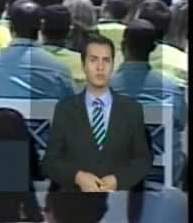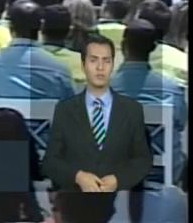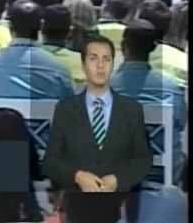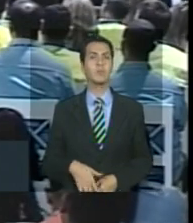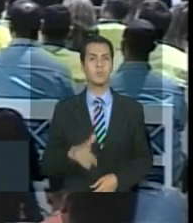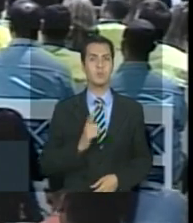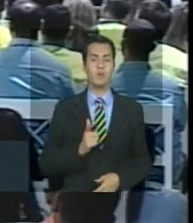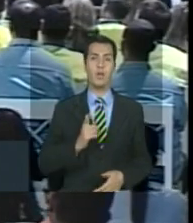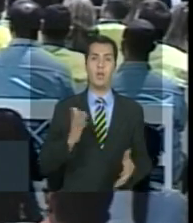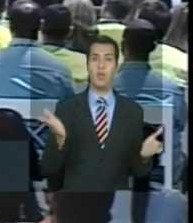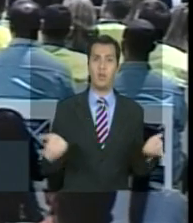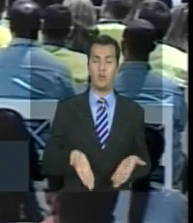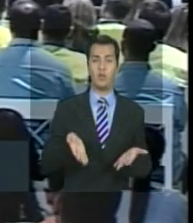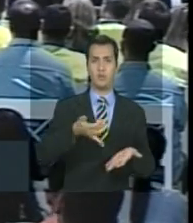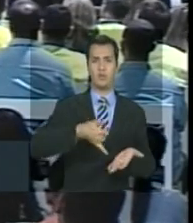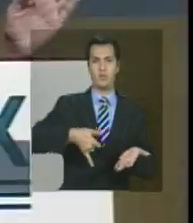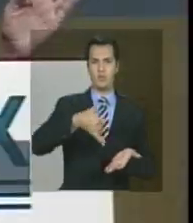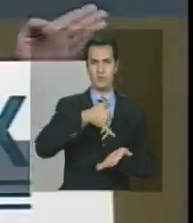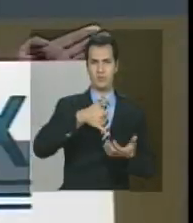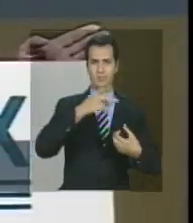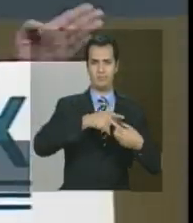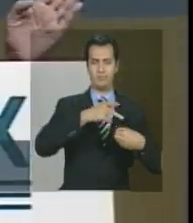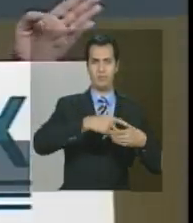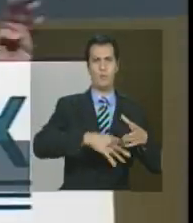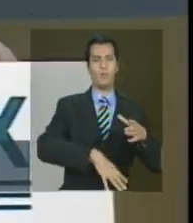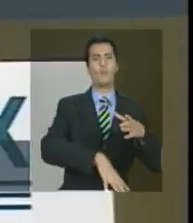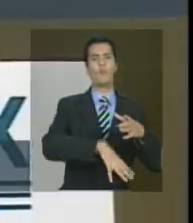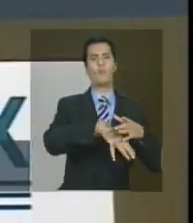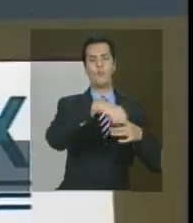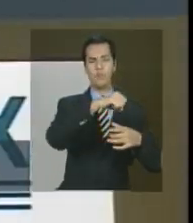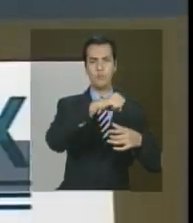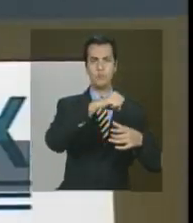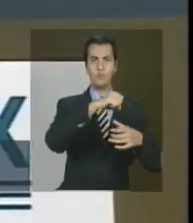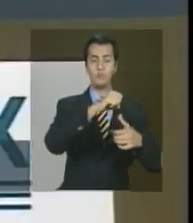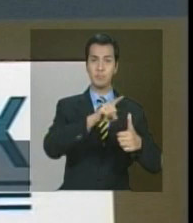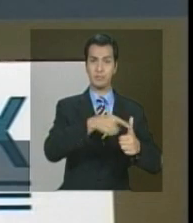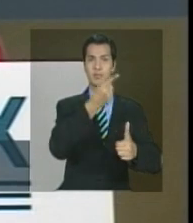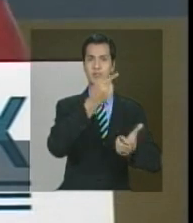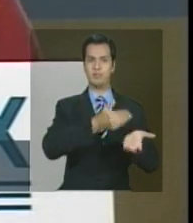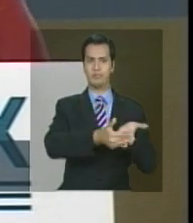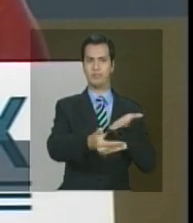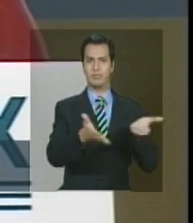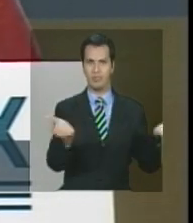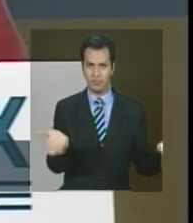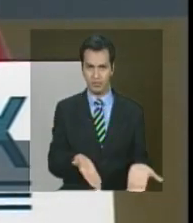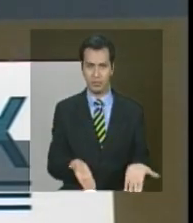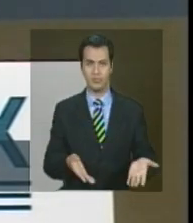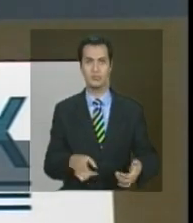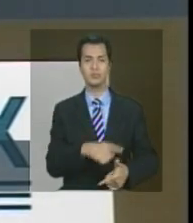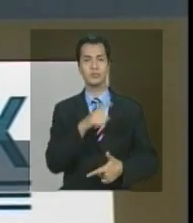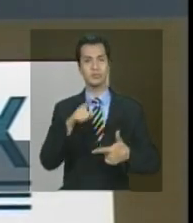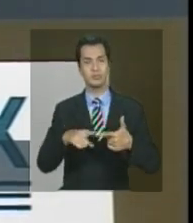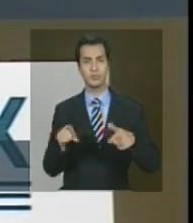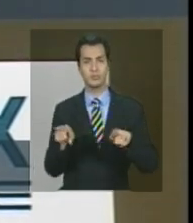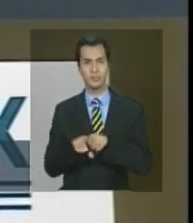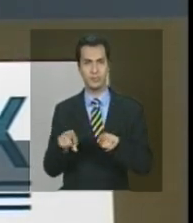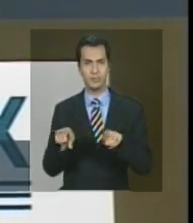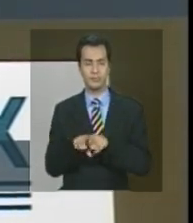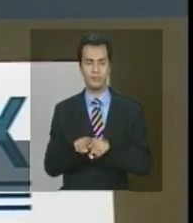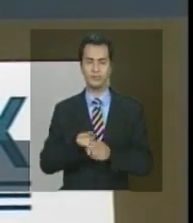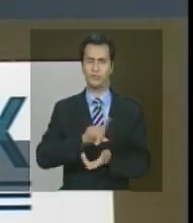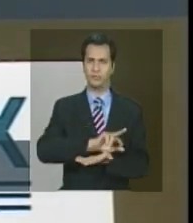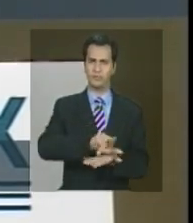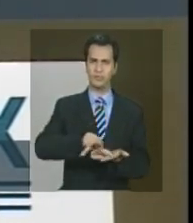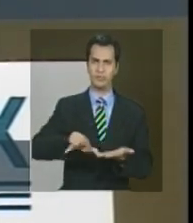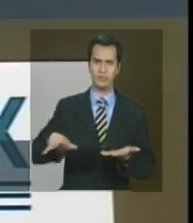óleo de uma empresa privada nacional de petróleo. Como toda a